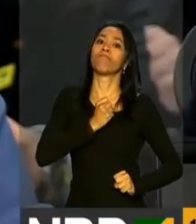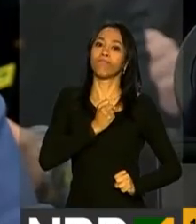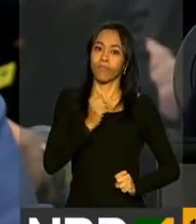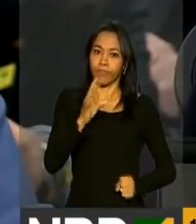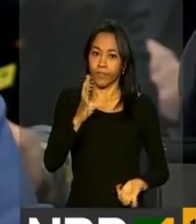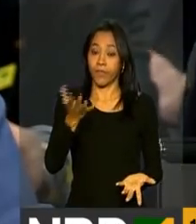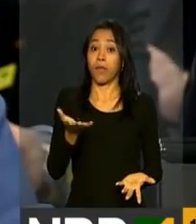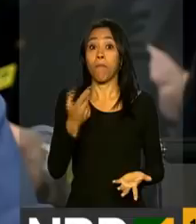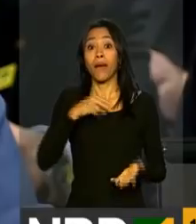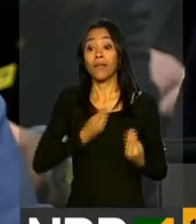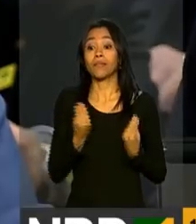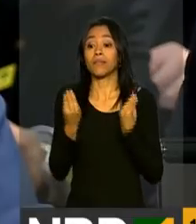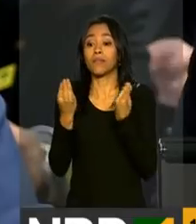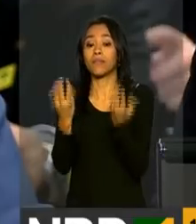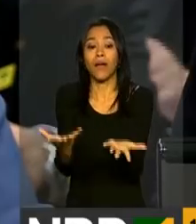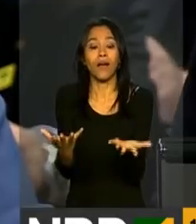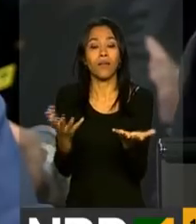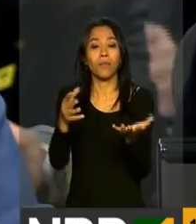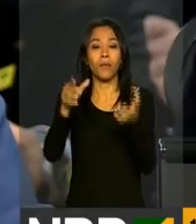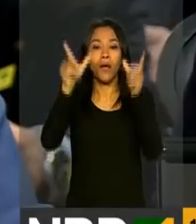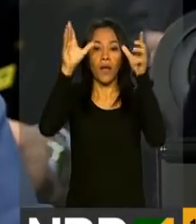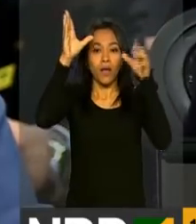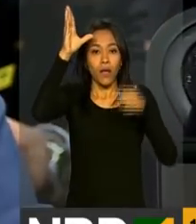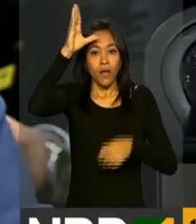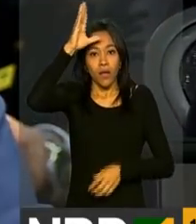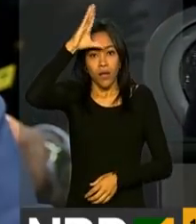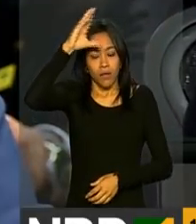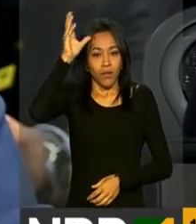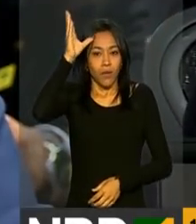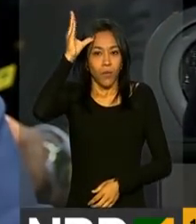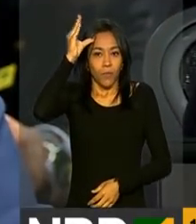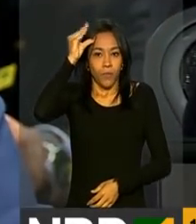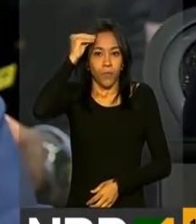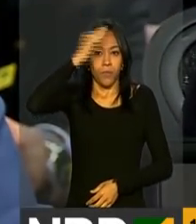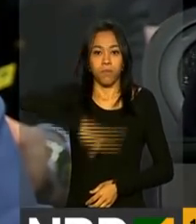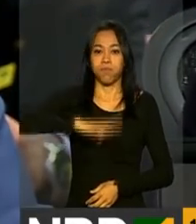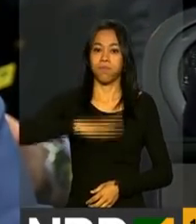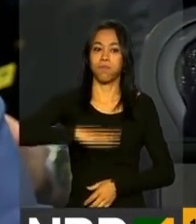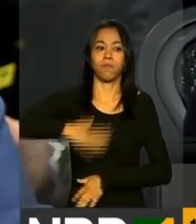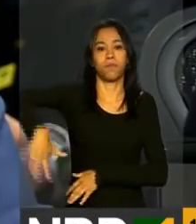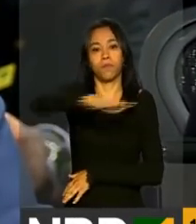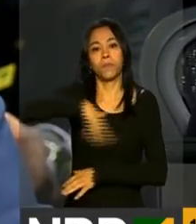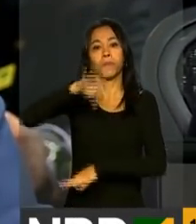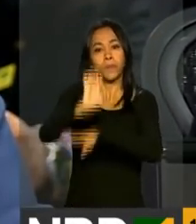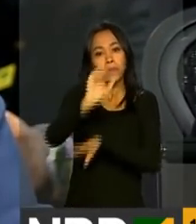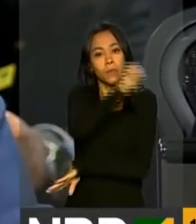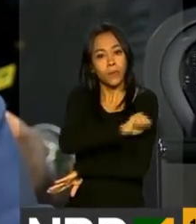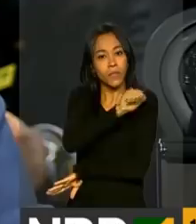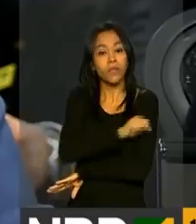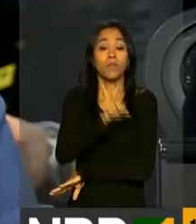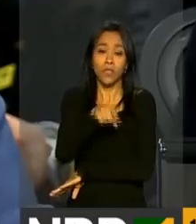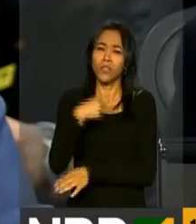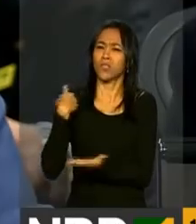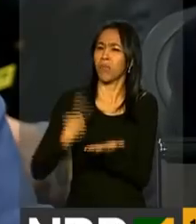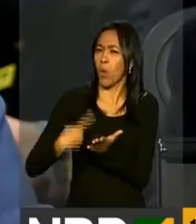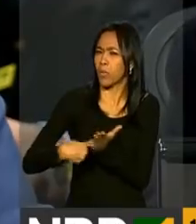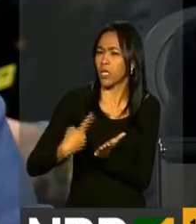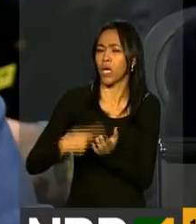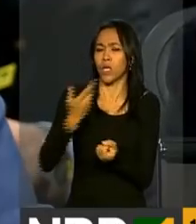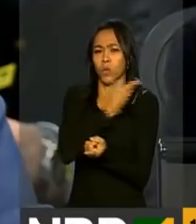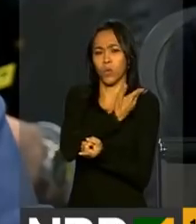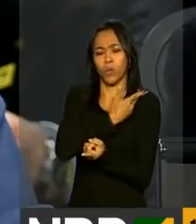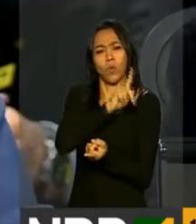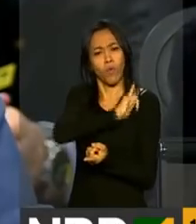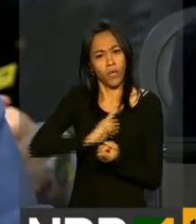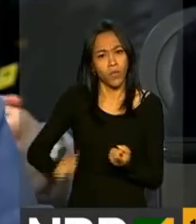buscar uma certa tranquilidade no rio de janeiro e tudo isto sempre de comum acordo com o governador com o presidente da